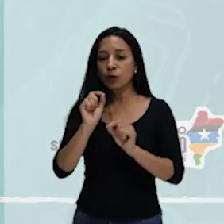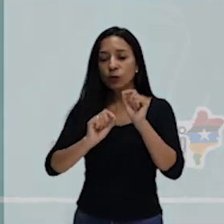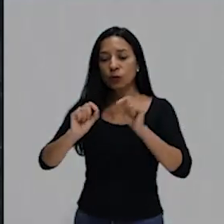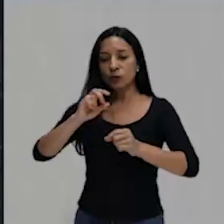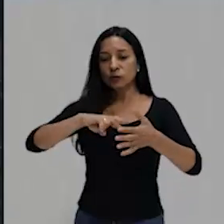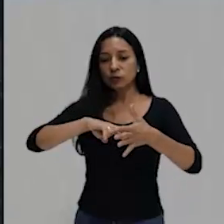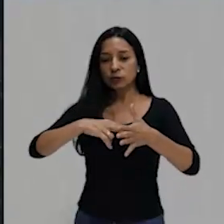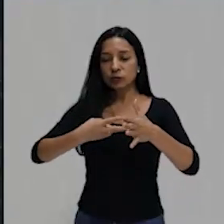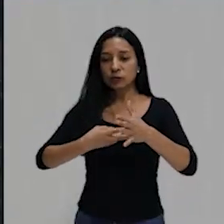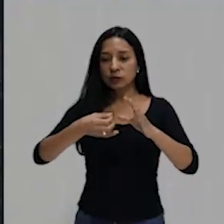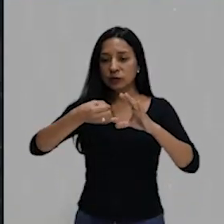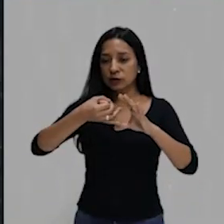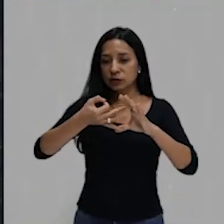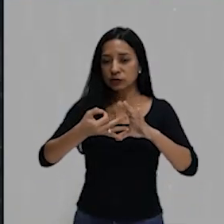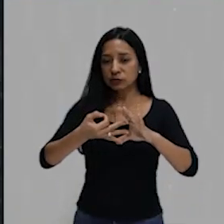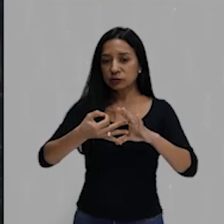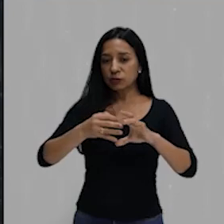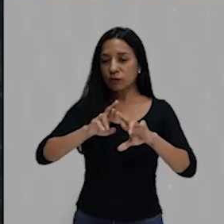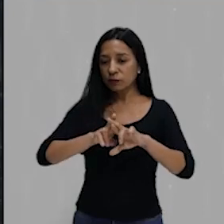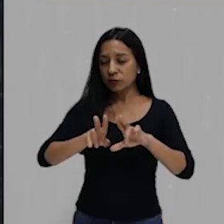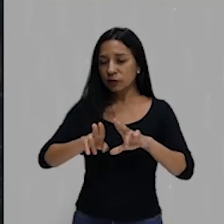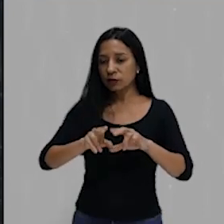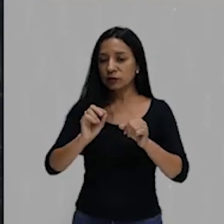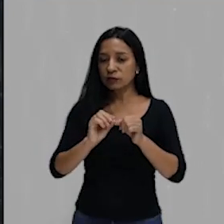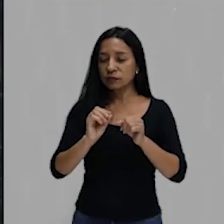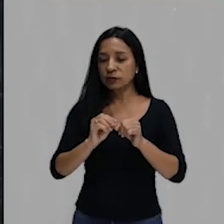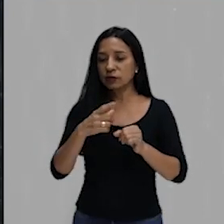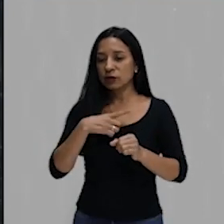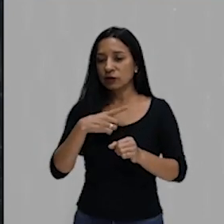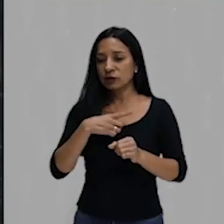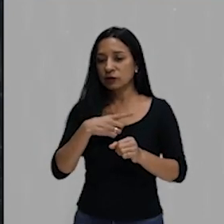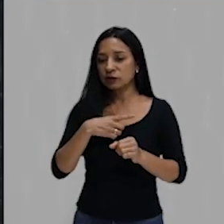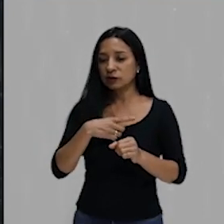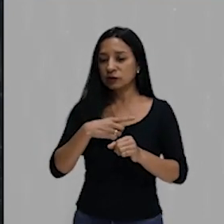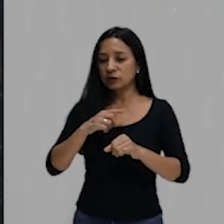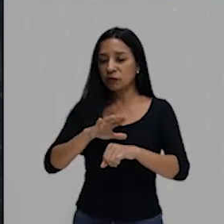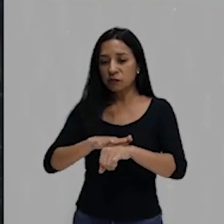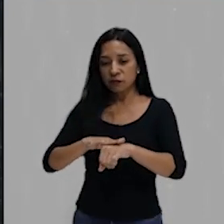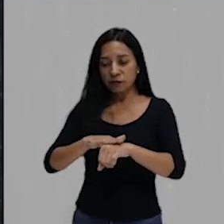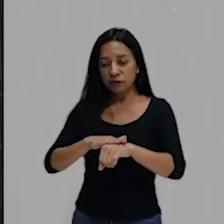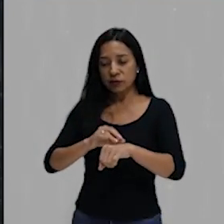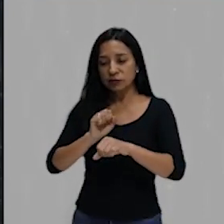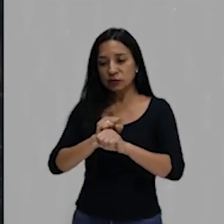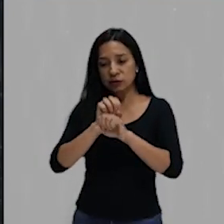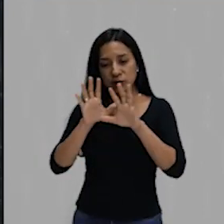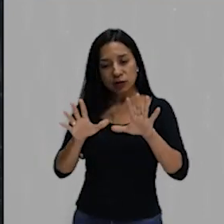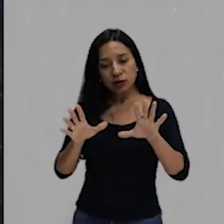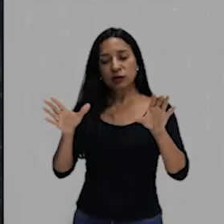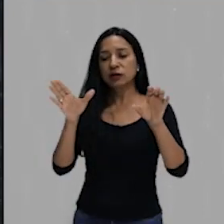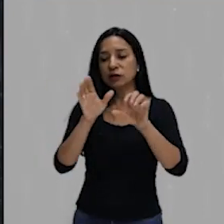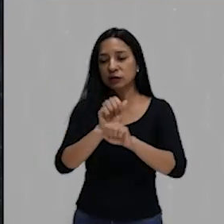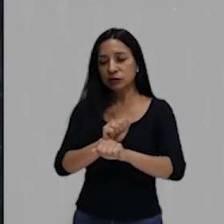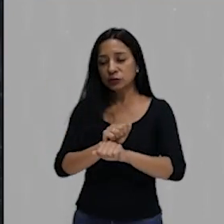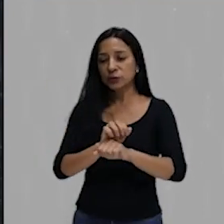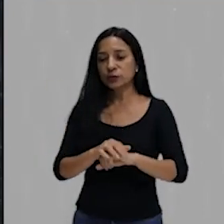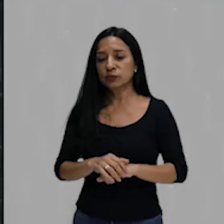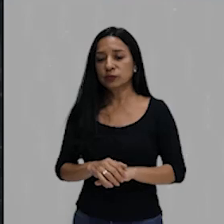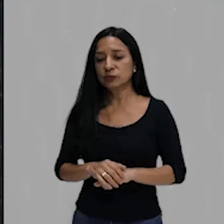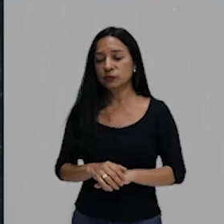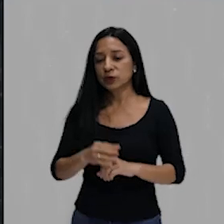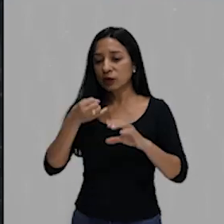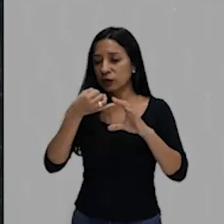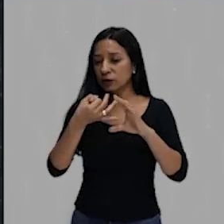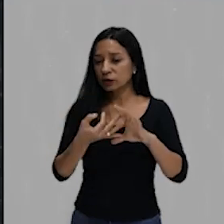faz? Ela faz com que o feijão tenha faixas claras e faixas escuras. Essa característica ela é